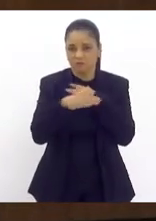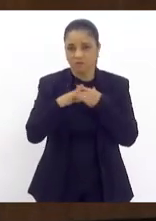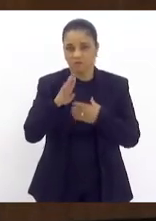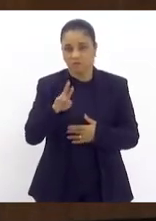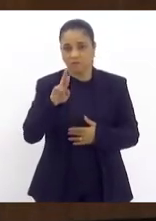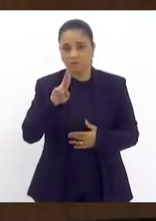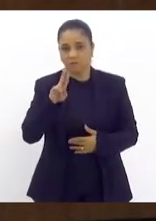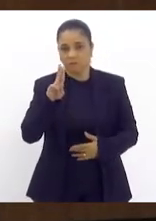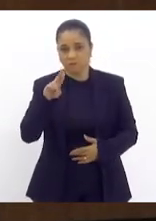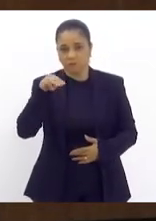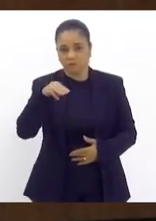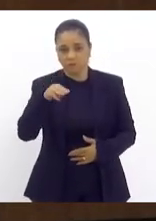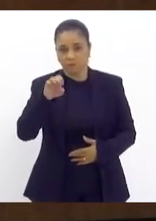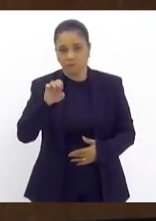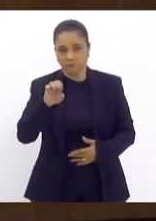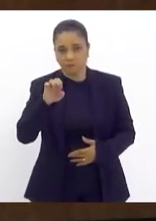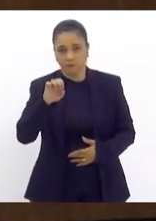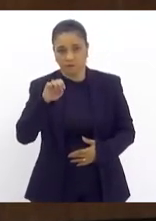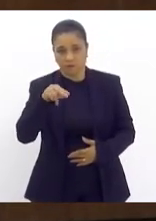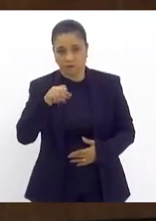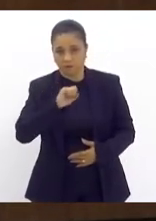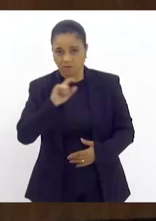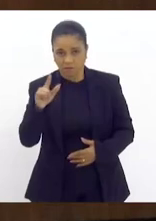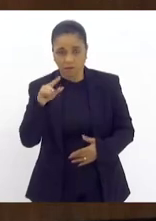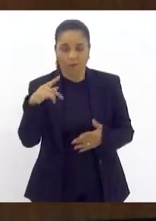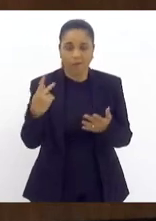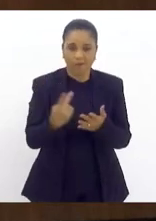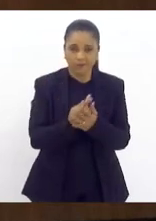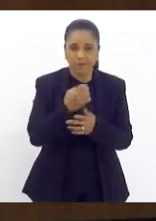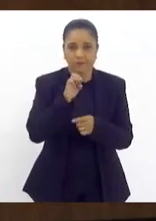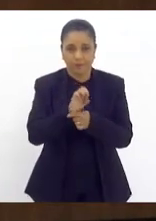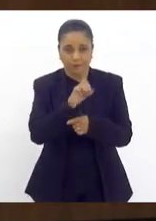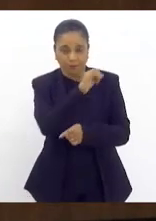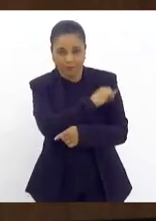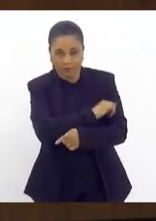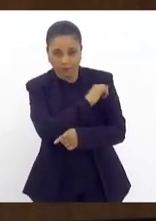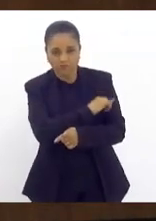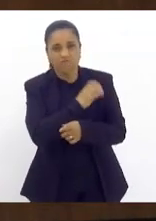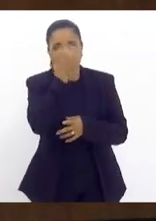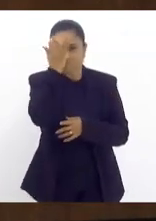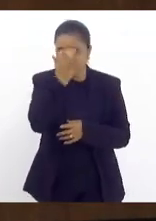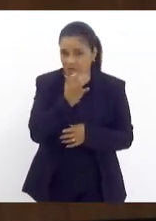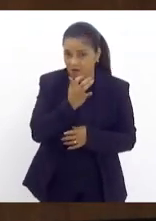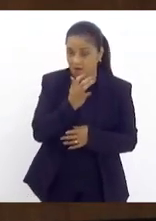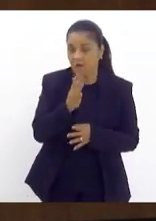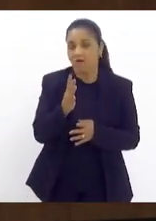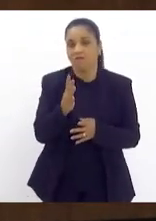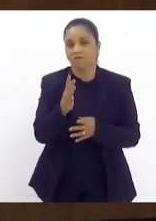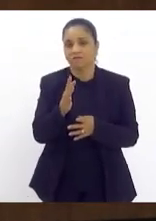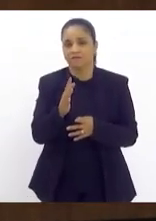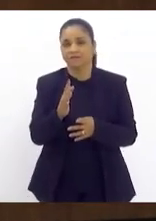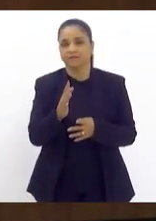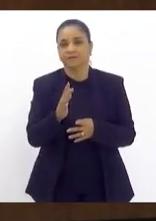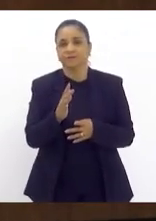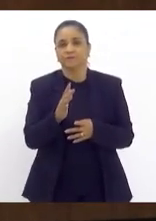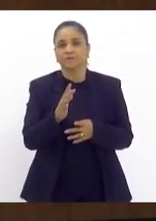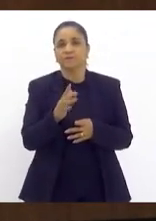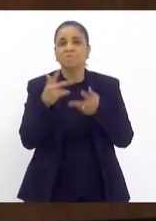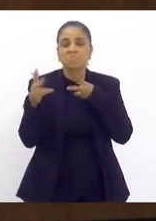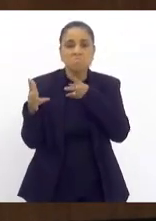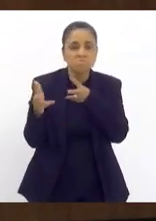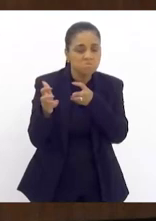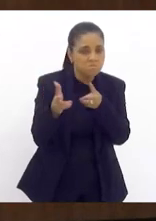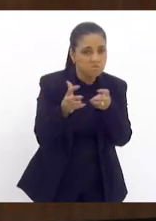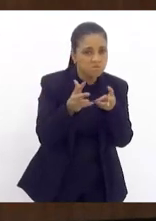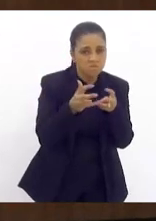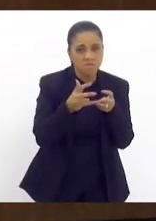Blumenau. Acontecendo ou não no estado do Rio de Janeiro, foi um fato grave. O que nós temos